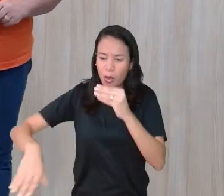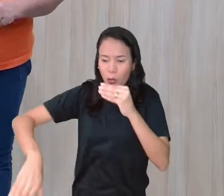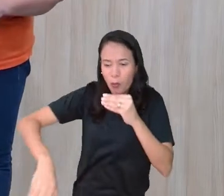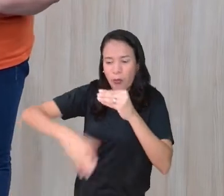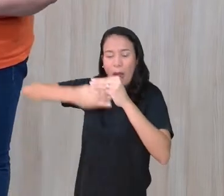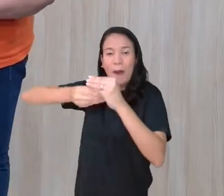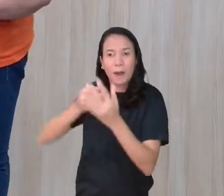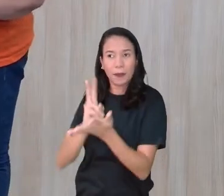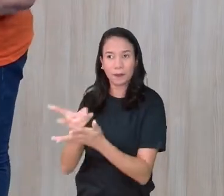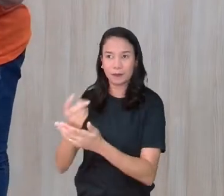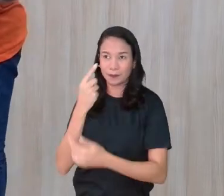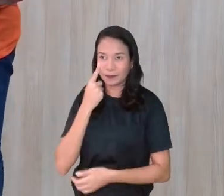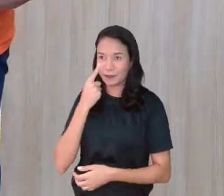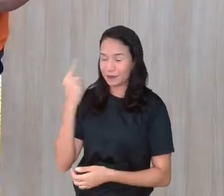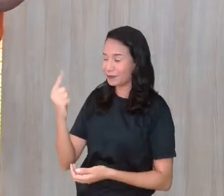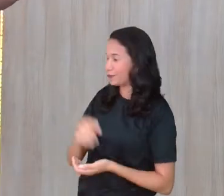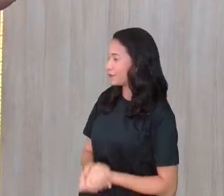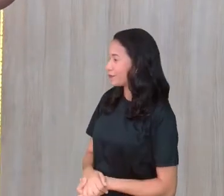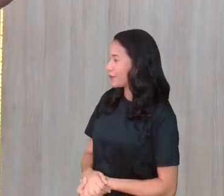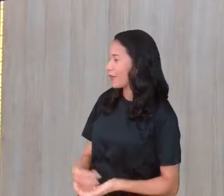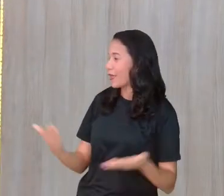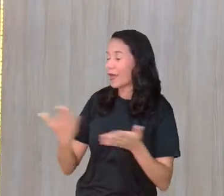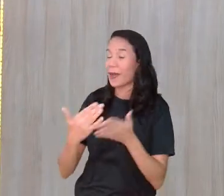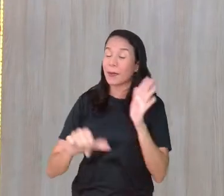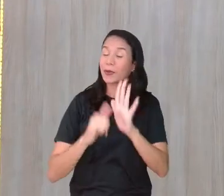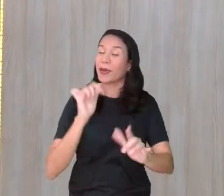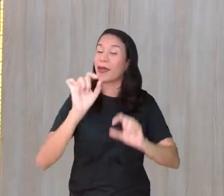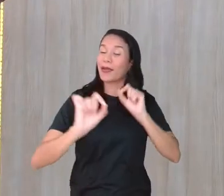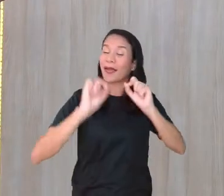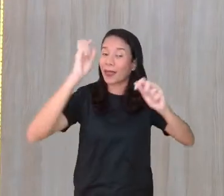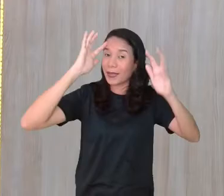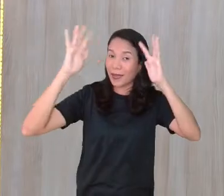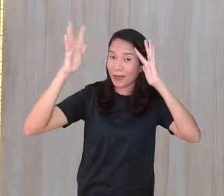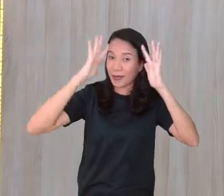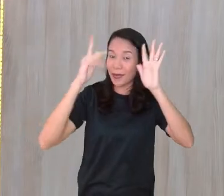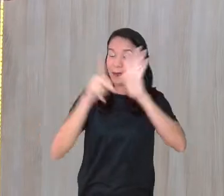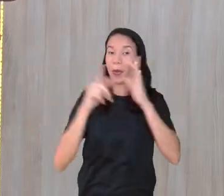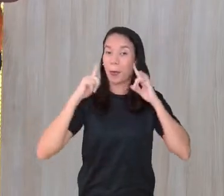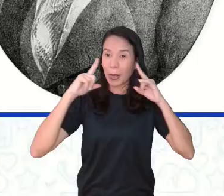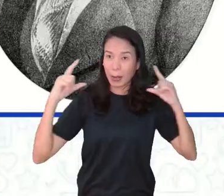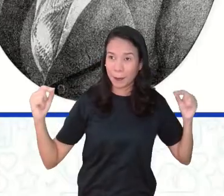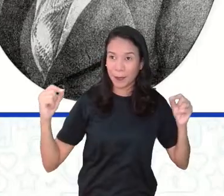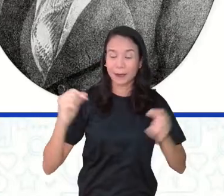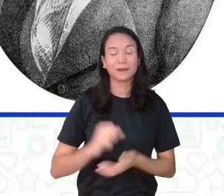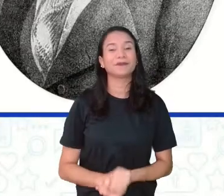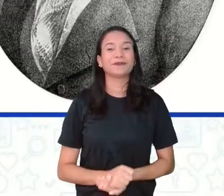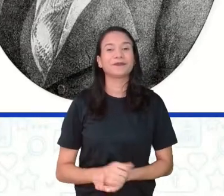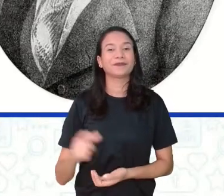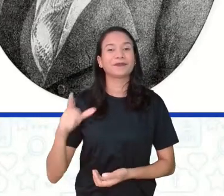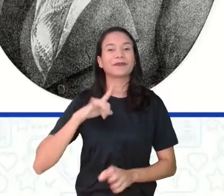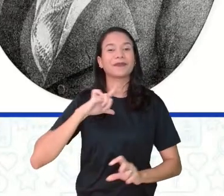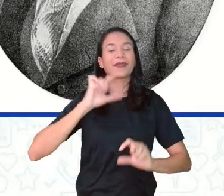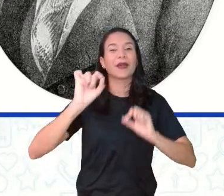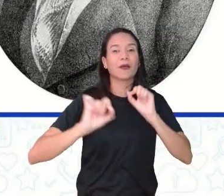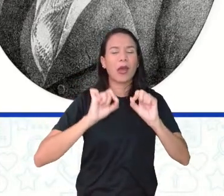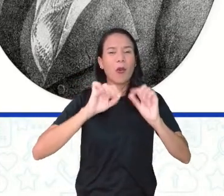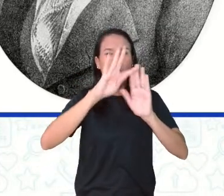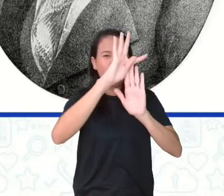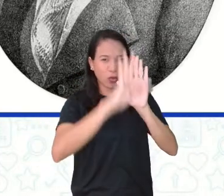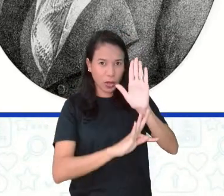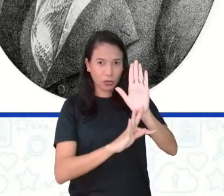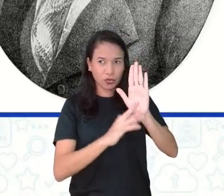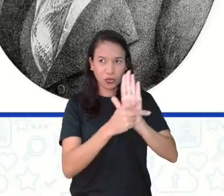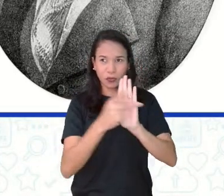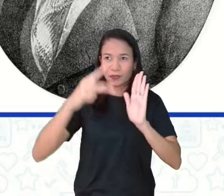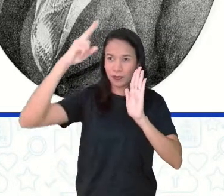cada um dizia. Vamos ver primeiro as teorias evolutivas de Lamarck. Então, aí eu tenho um pequeno texto, eu quero que